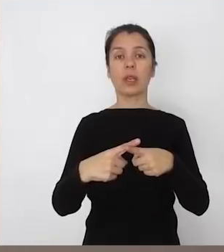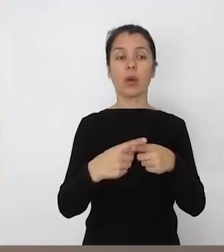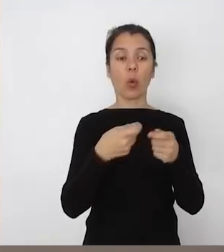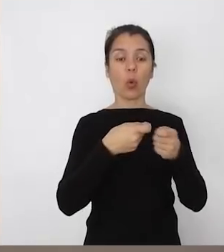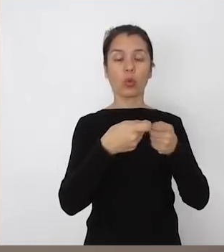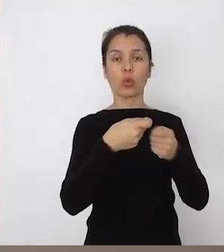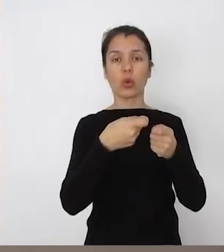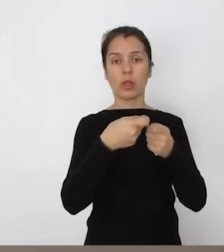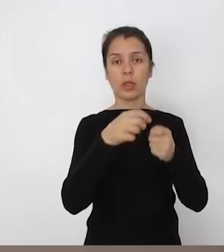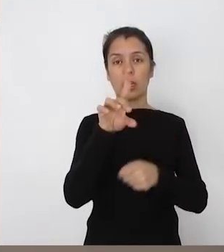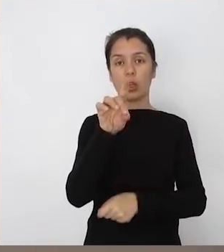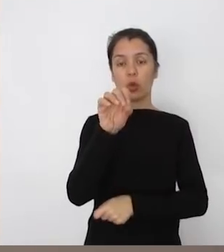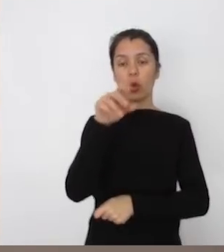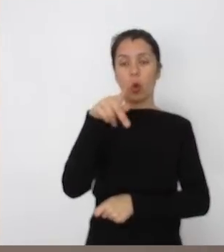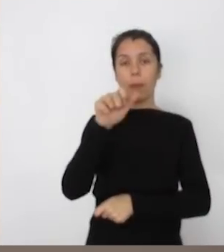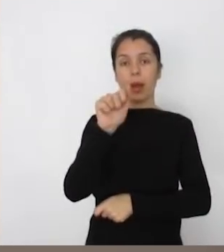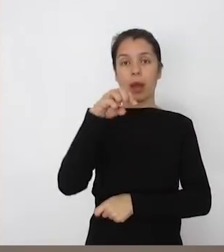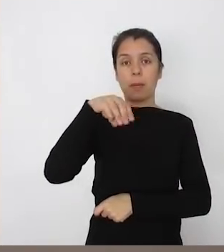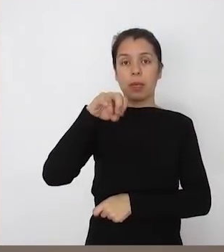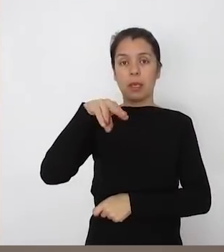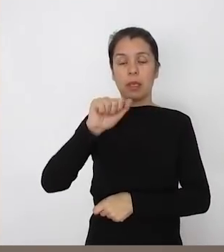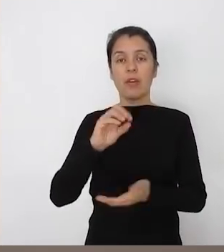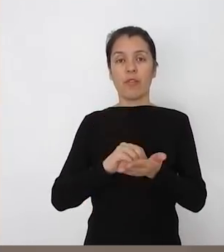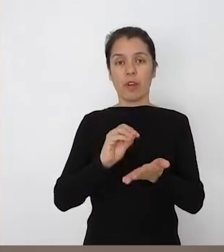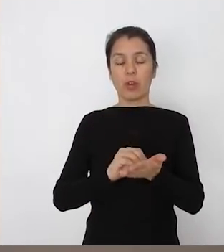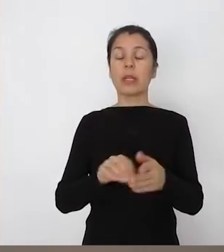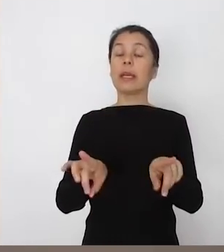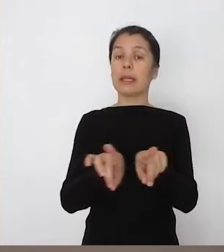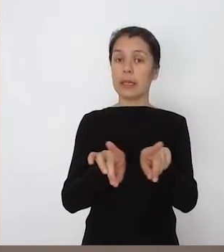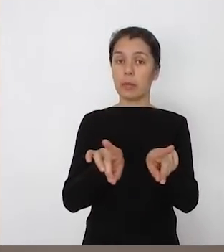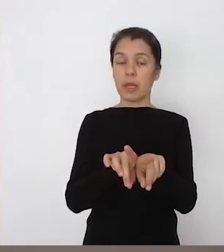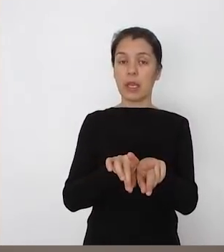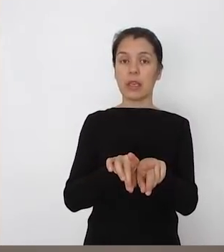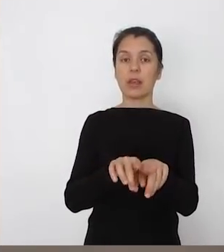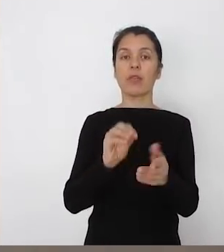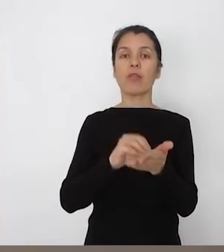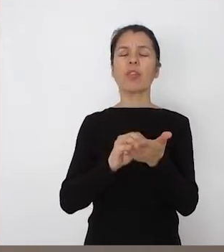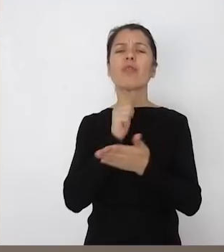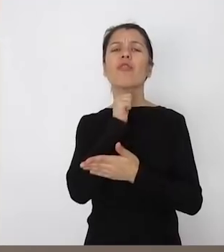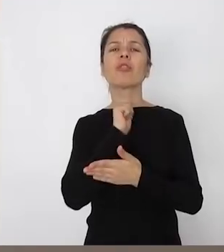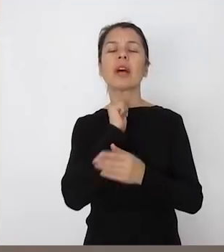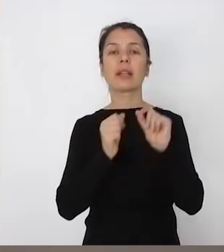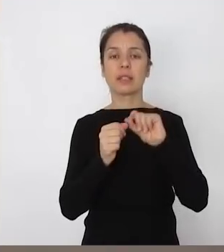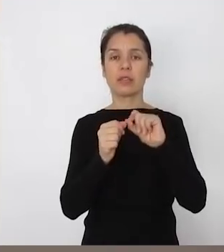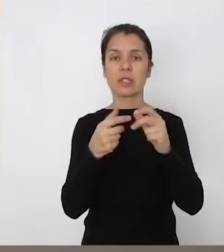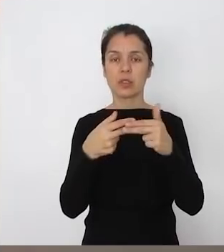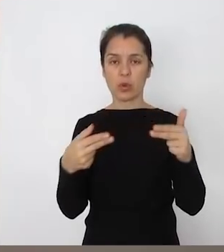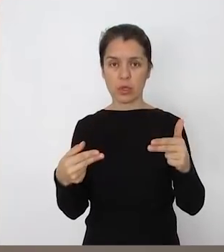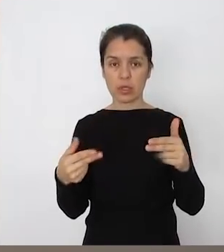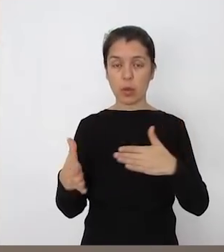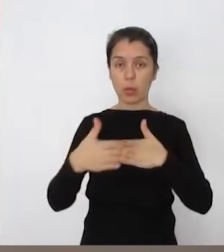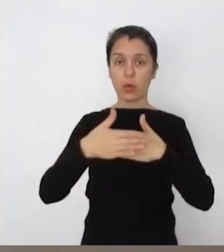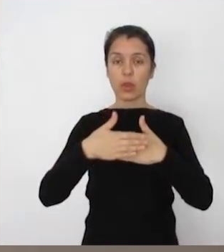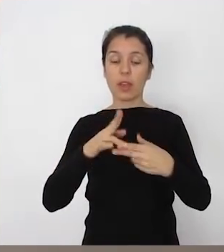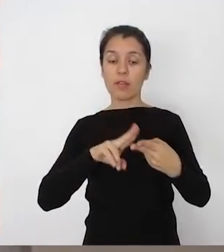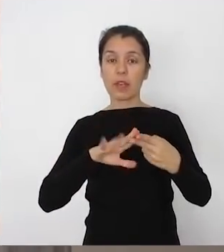tanto o metilfenidato do Concerta como o lisdexanfetamina do Venvance e até a Ritalina LA também são furos microscópicos